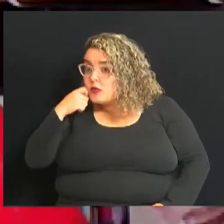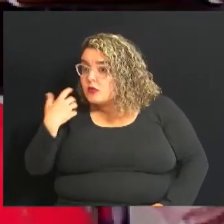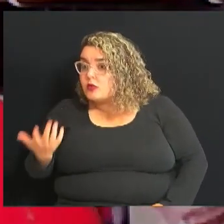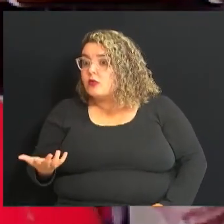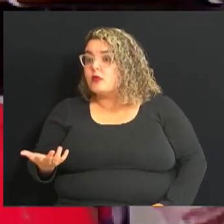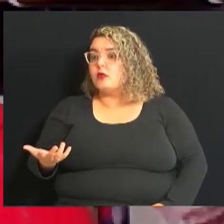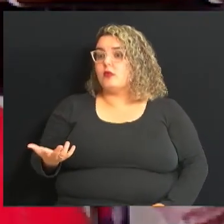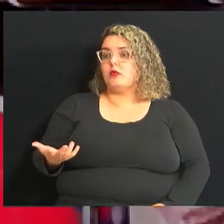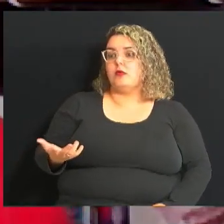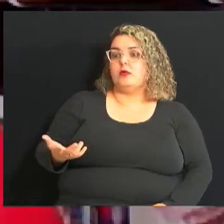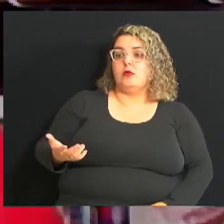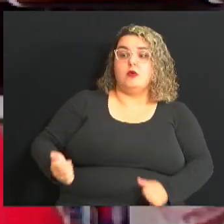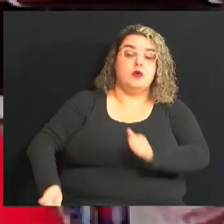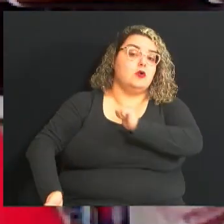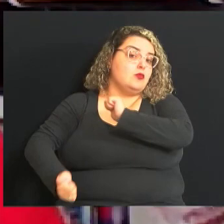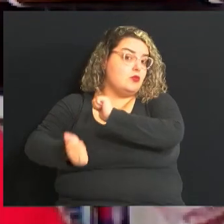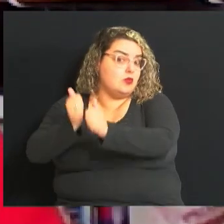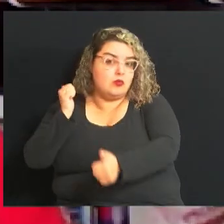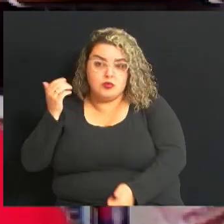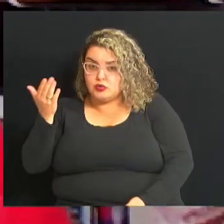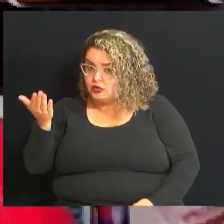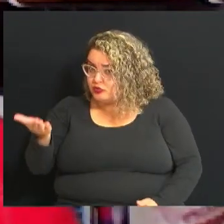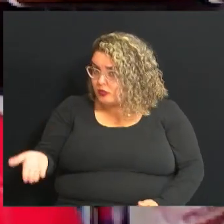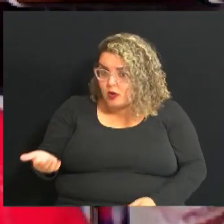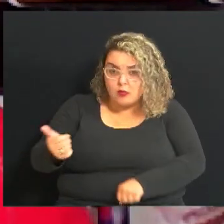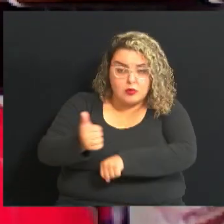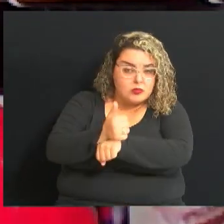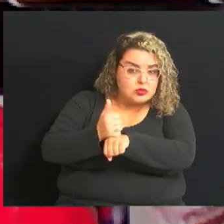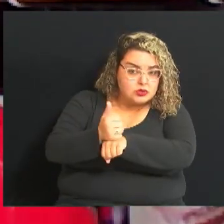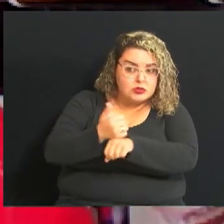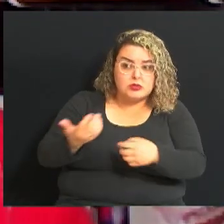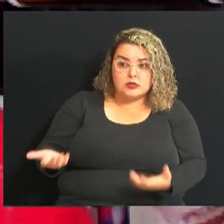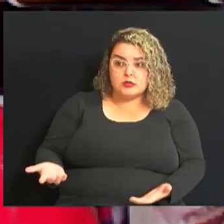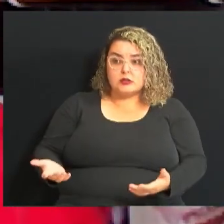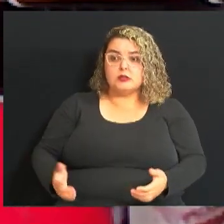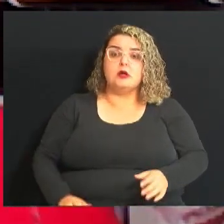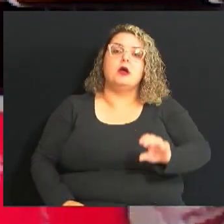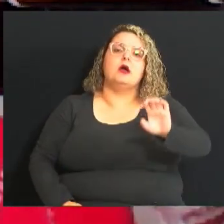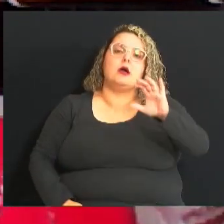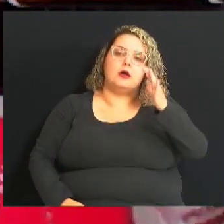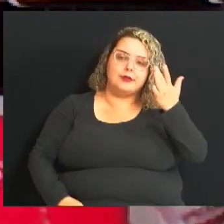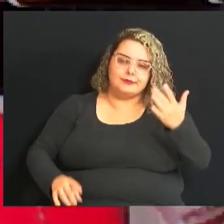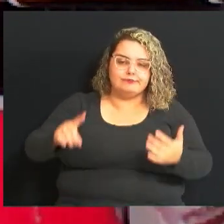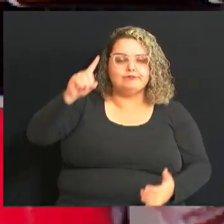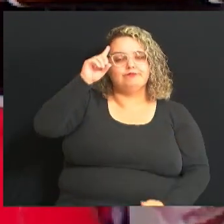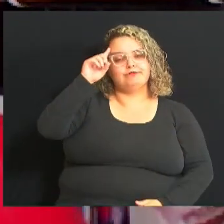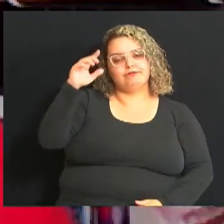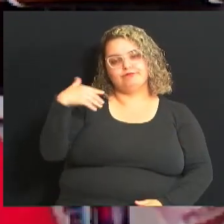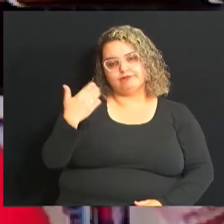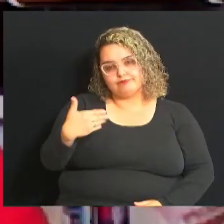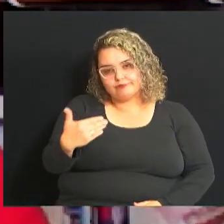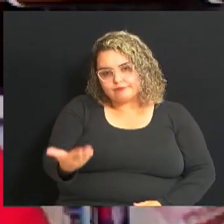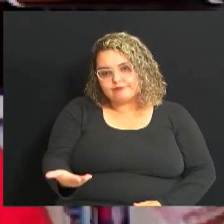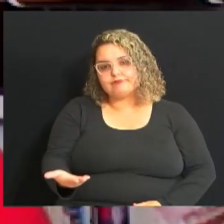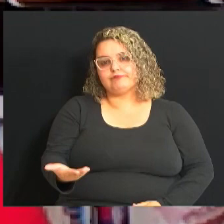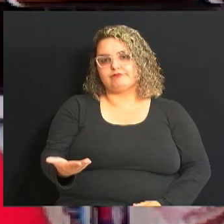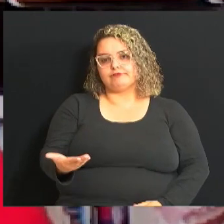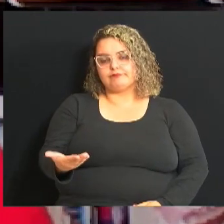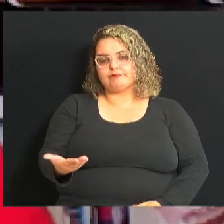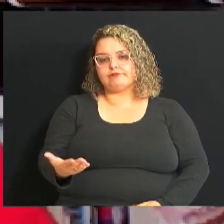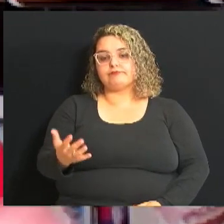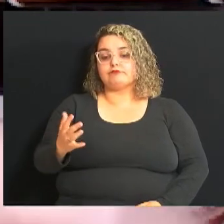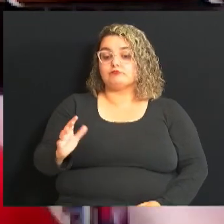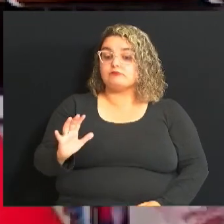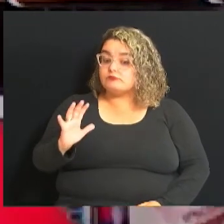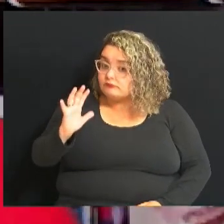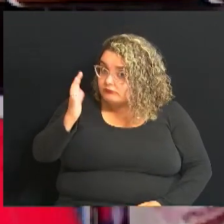com jogadores de futebol, e acontece no dia a dia. Ele